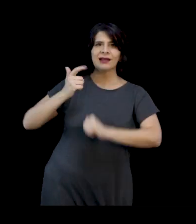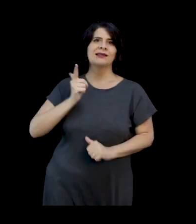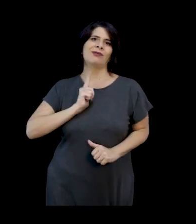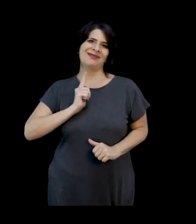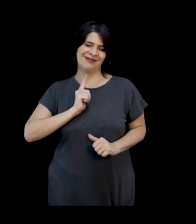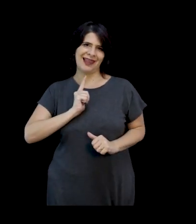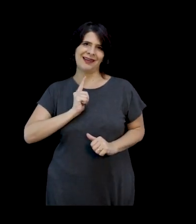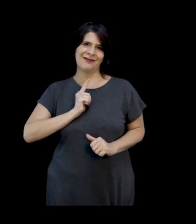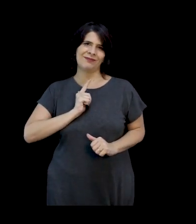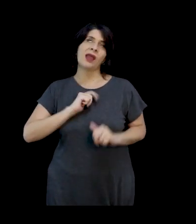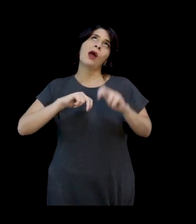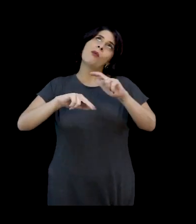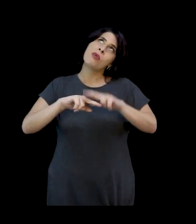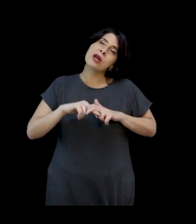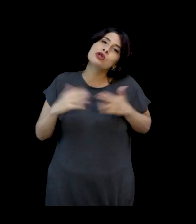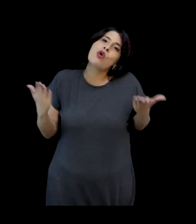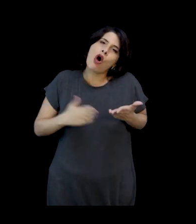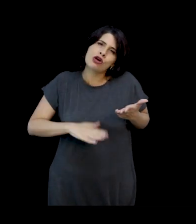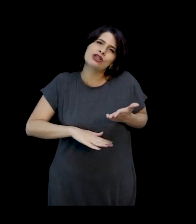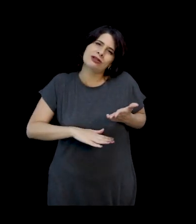fique numa espécie